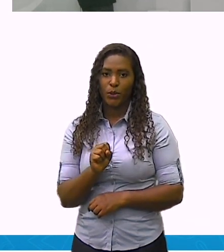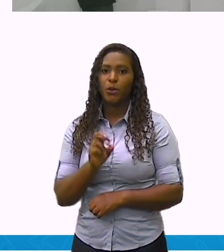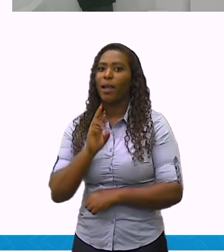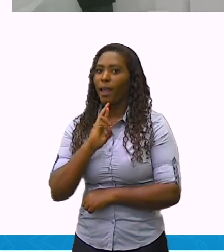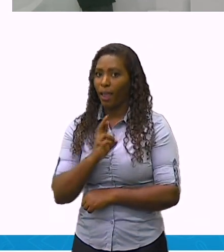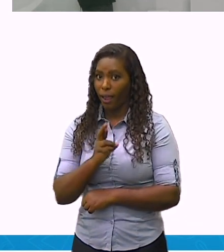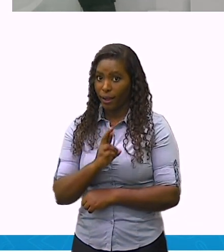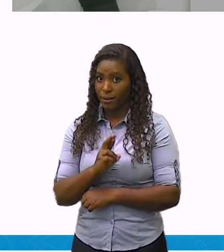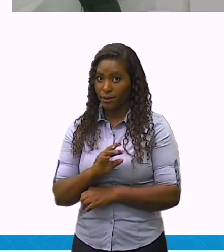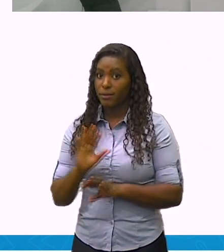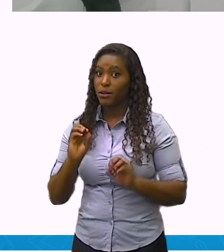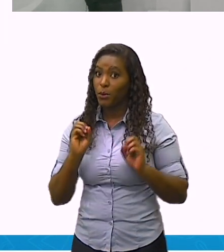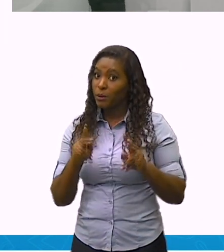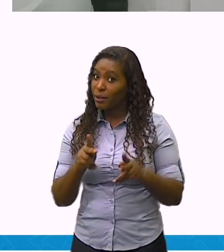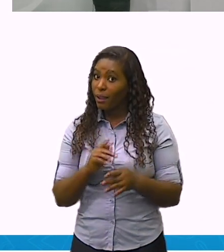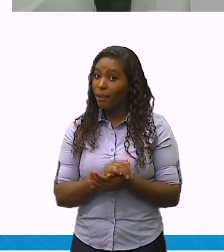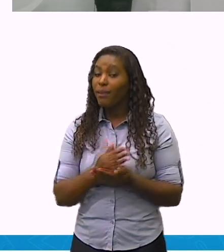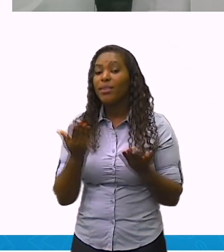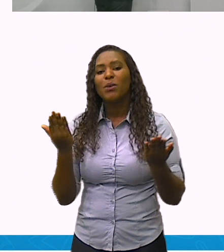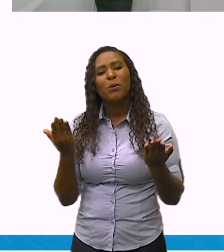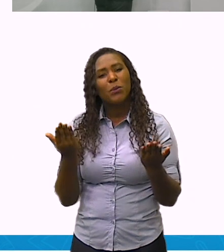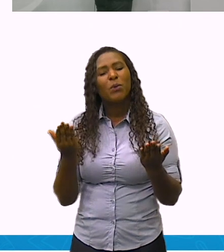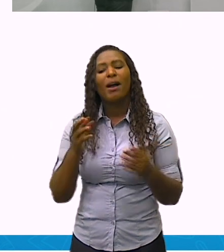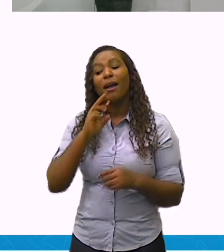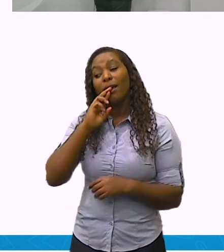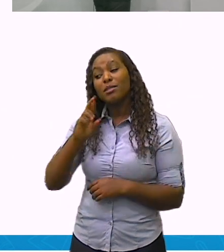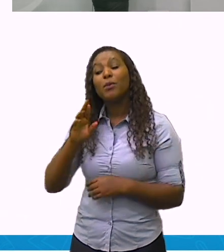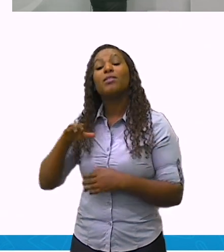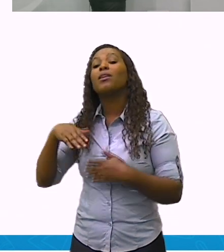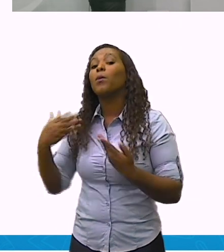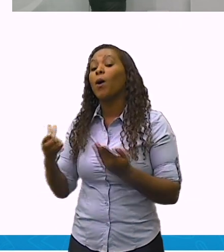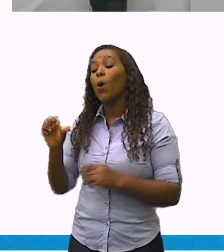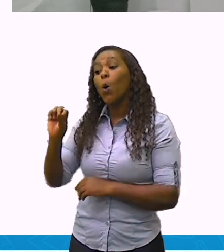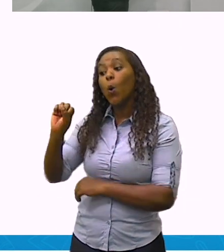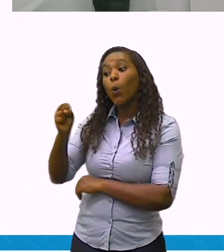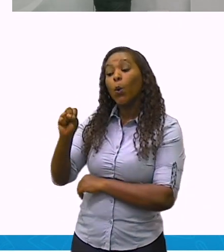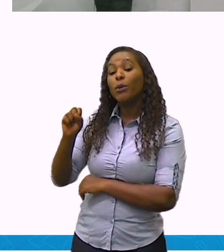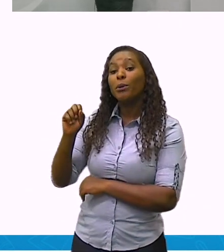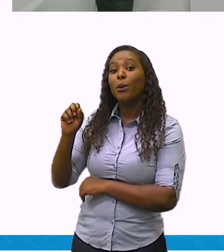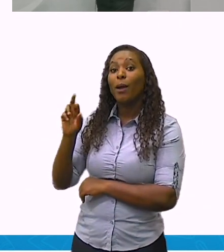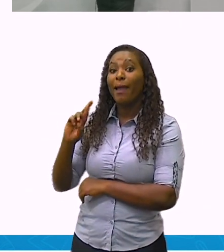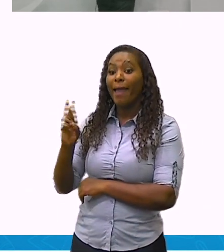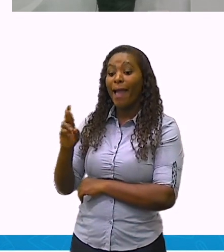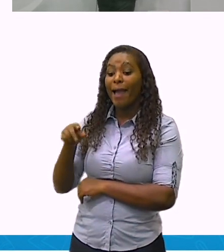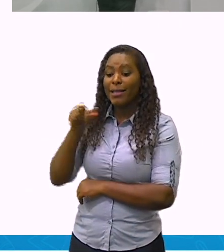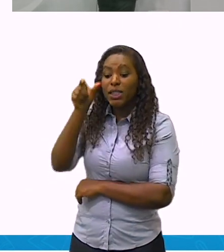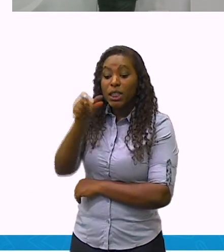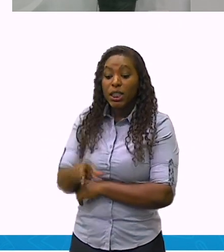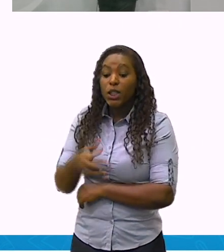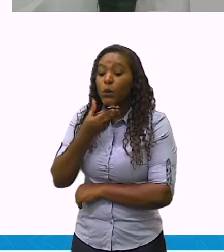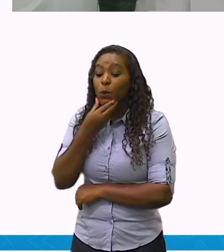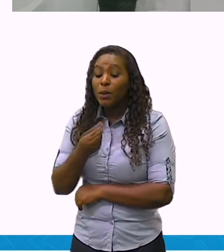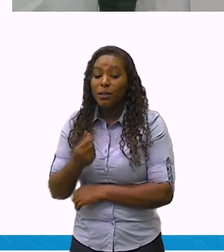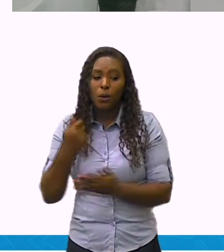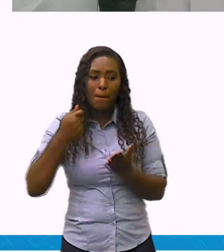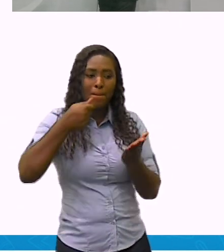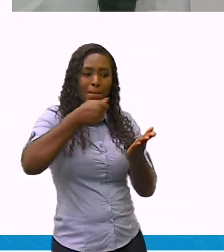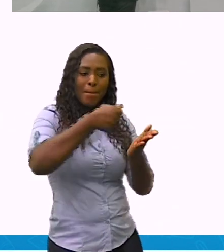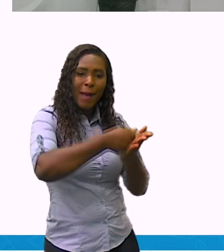R$ 8. Então, chegamos ao resultado de R$ 8. Quanto que ele pagou, então?